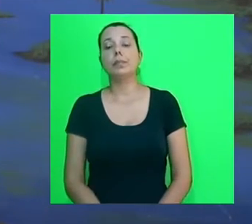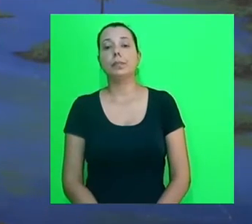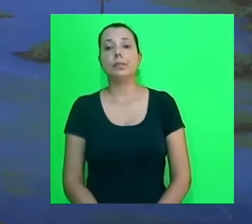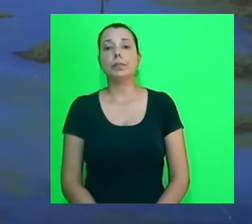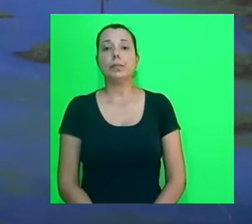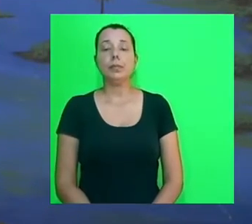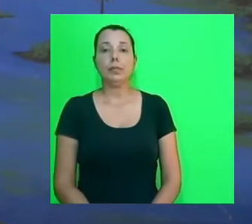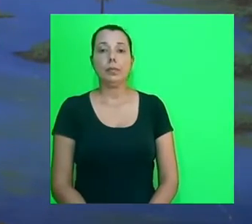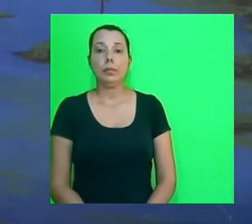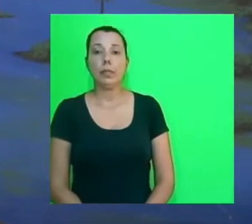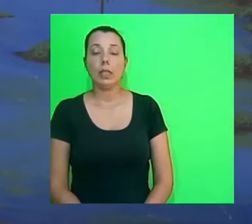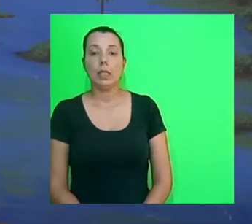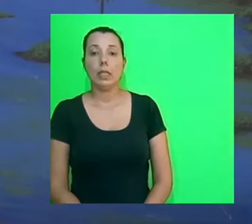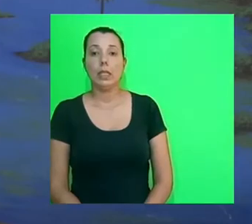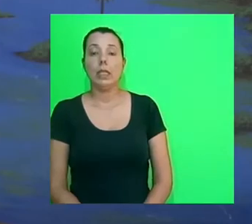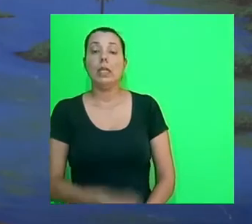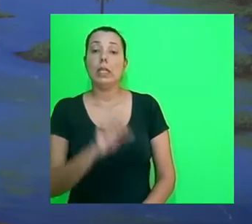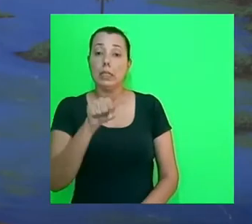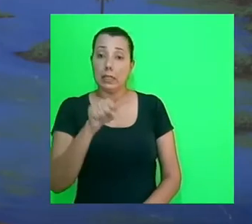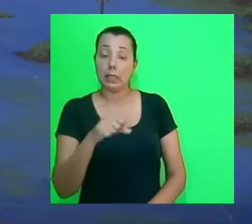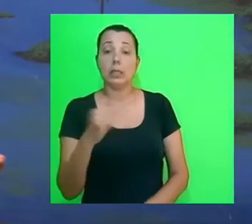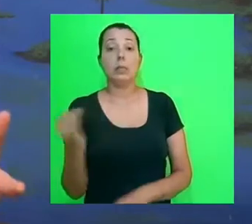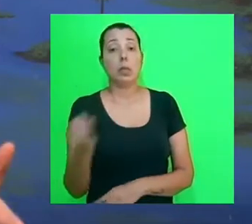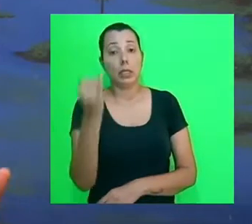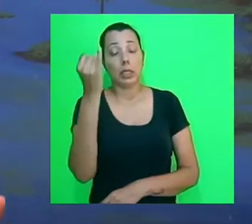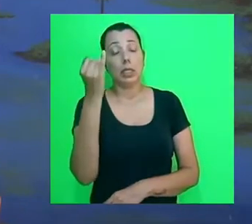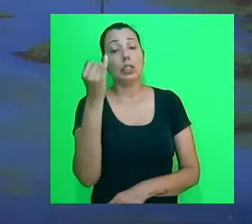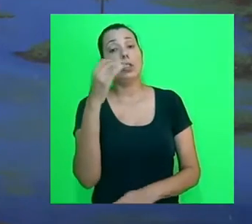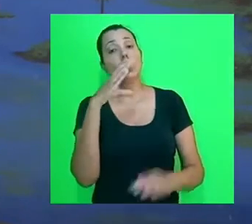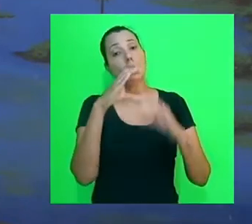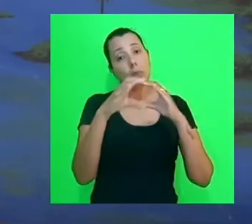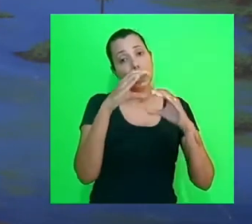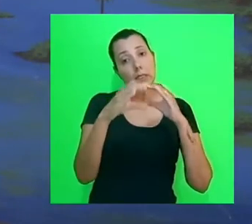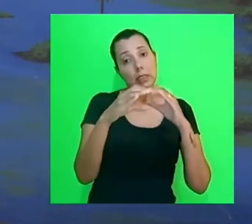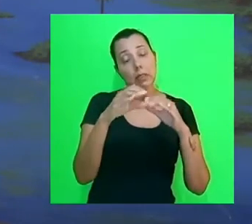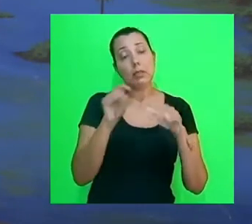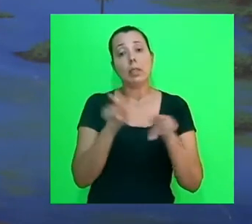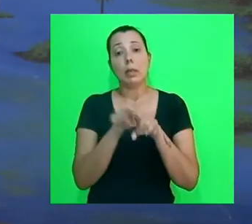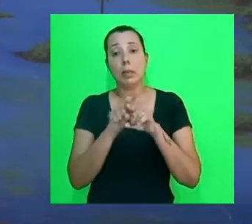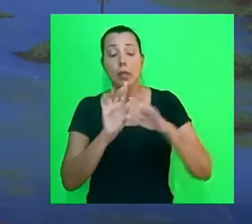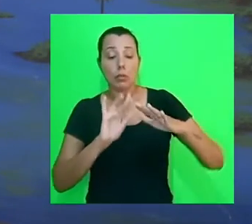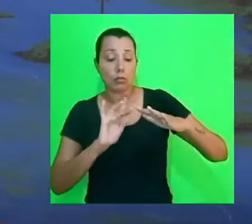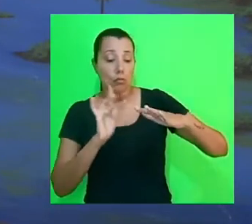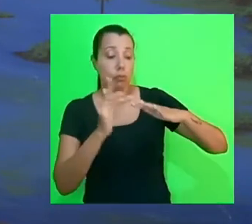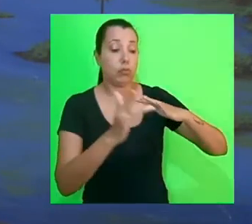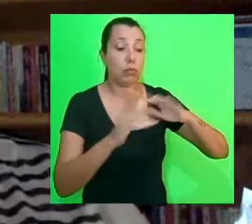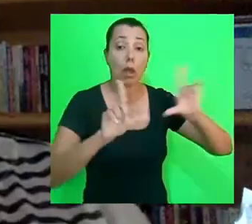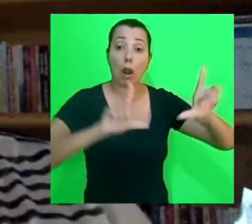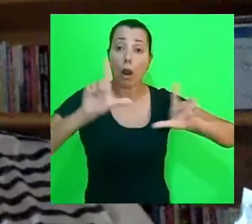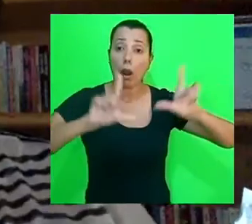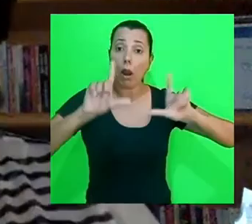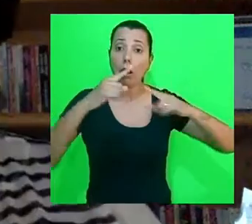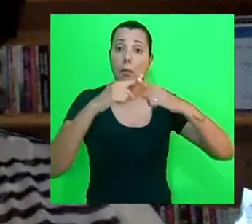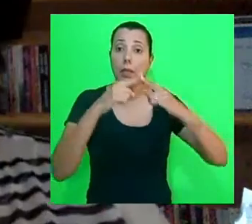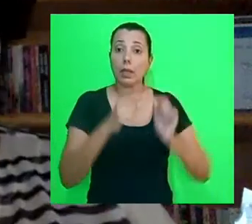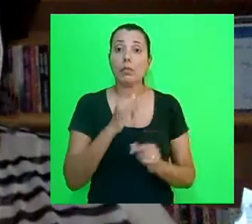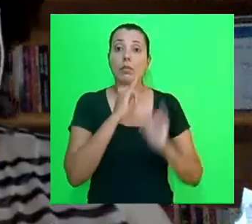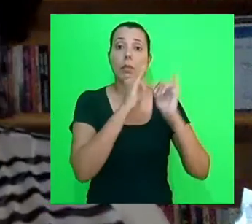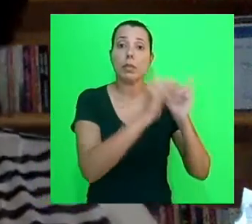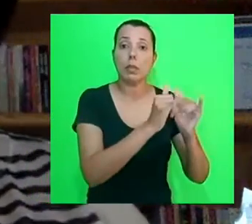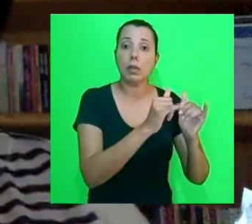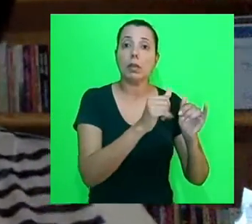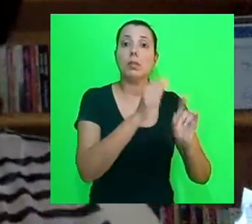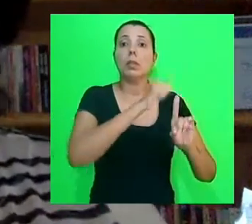está sofrendo uma violência e está nos assistindo agora. Como ela deve prosseguir, como ela deve fazer uma denúncia? Olha